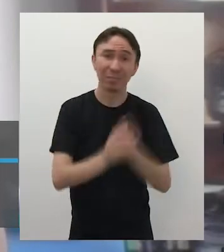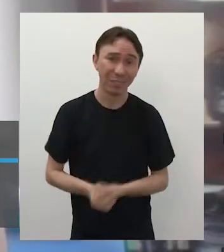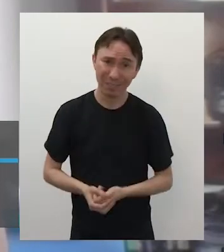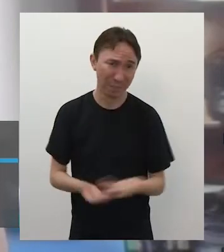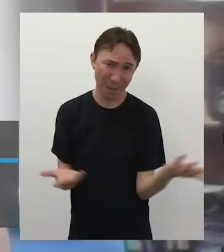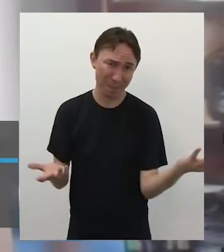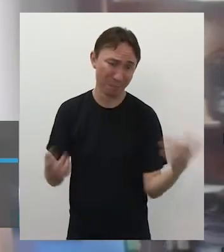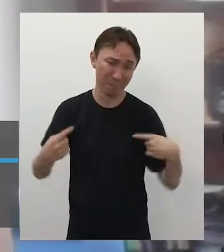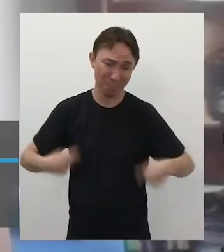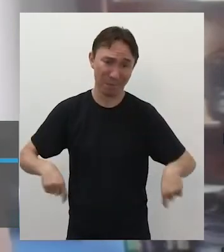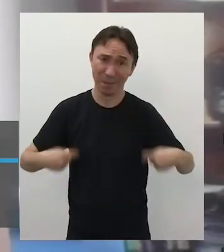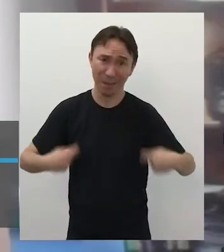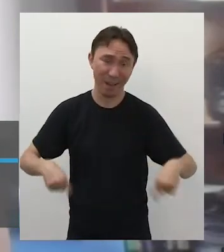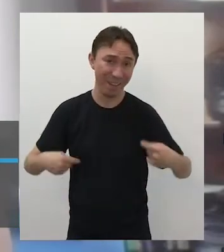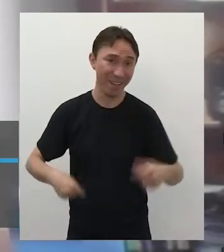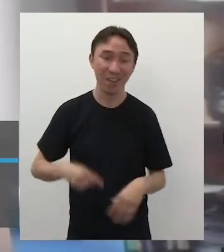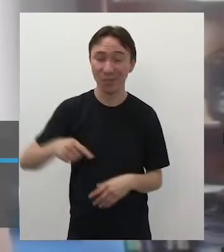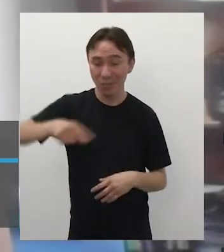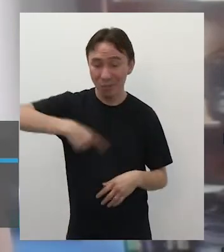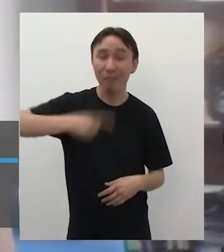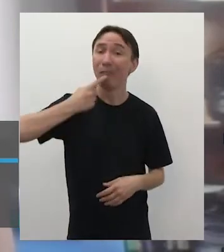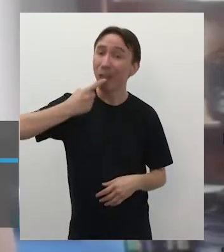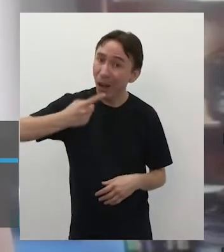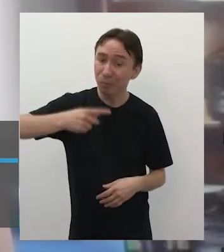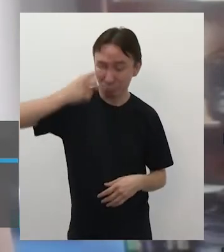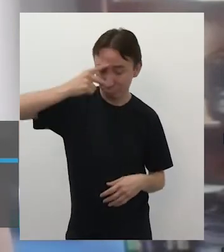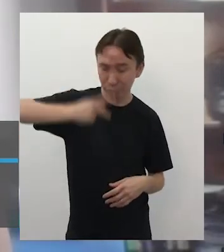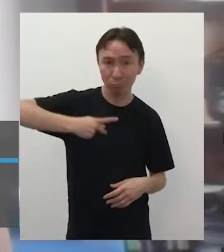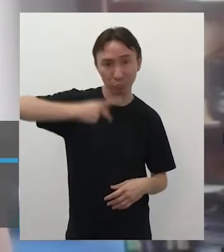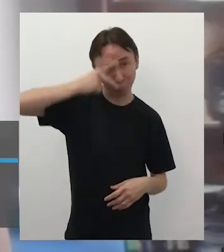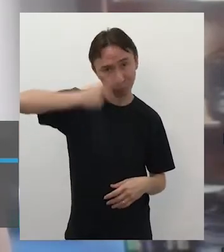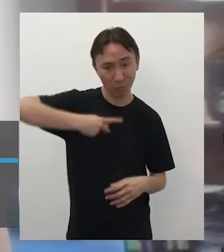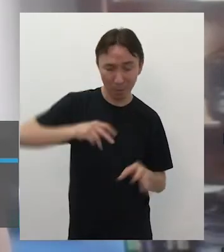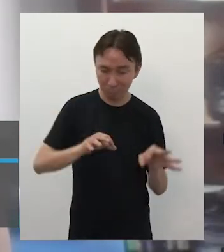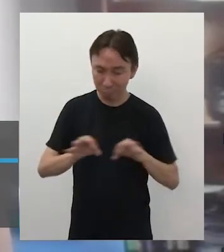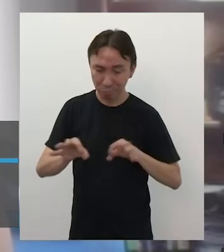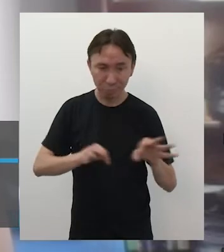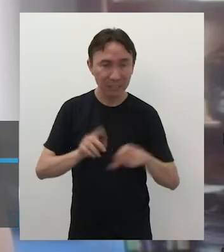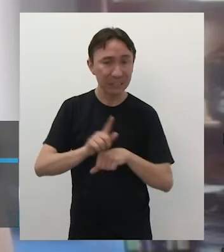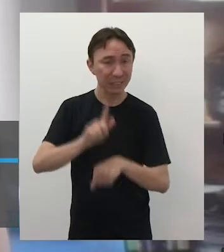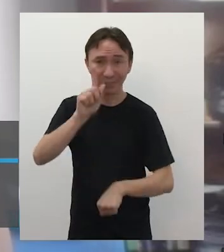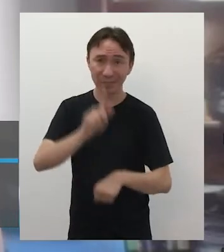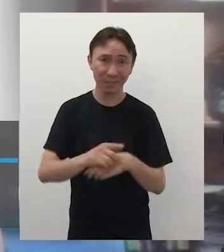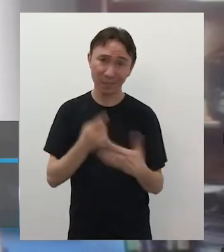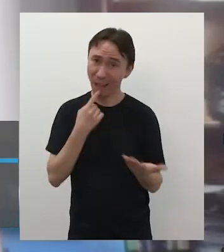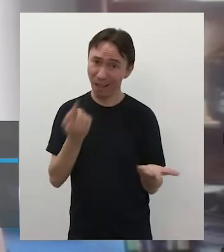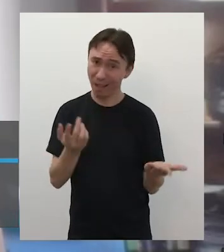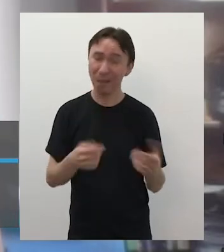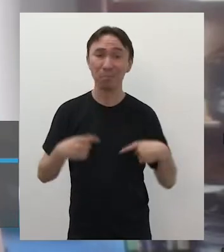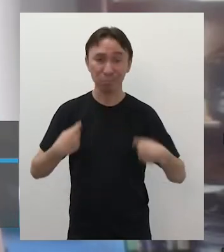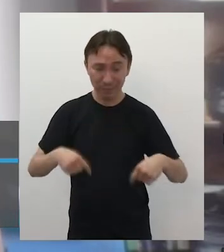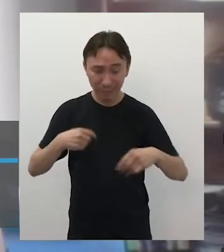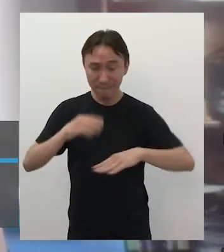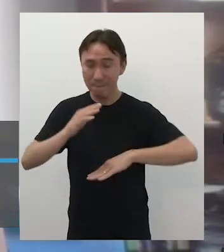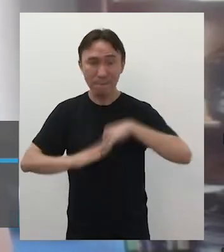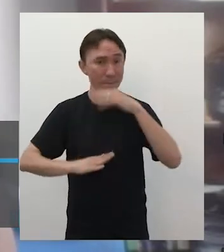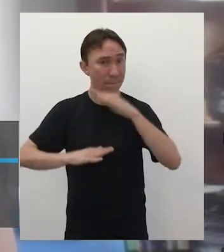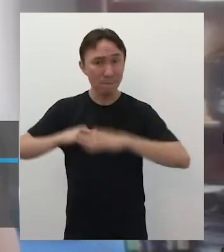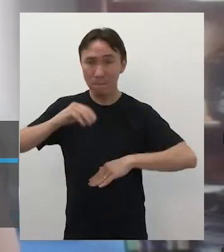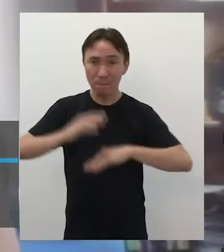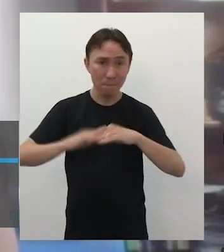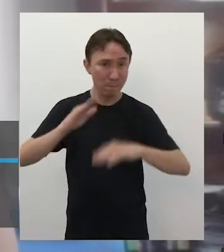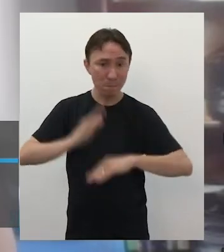gente conseguir enfrentar as adversidades que estão vindo. E aí, para trazer um exemplo que todo mundo viveu, né, e quando